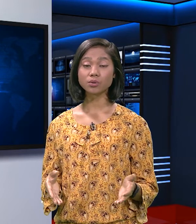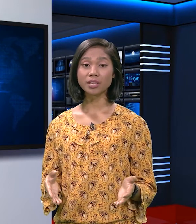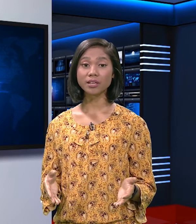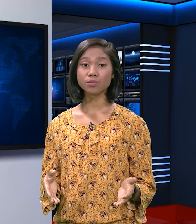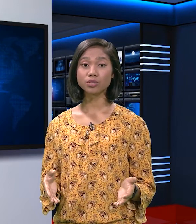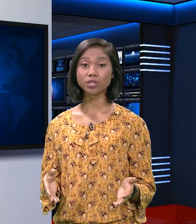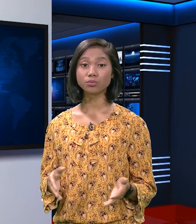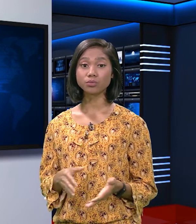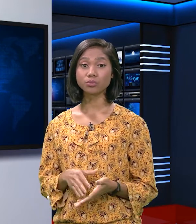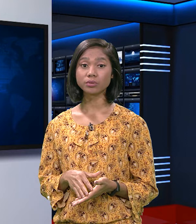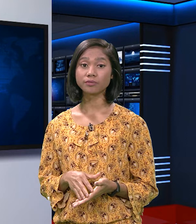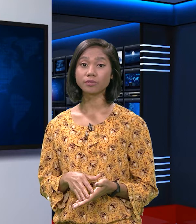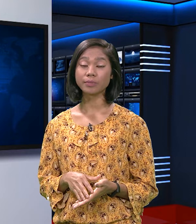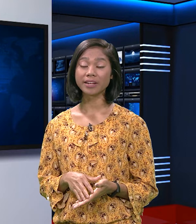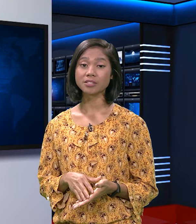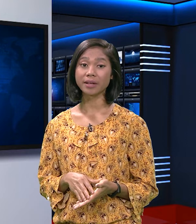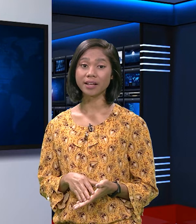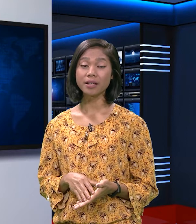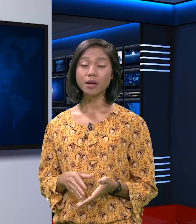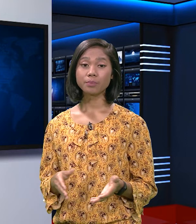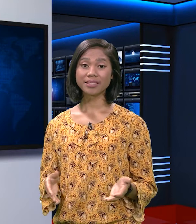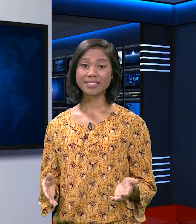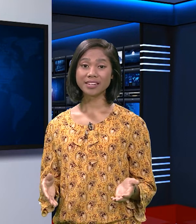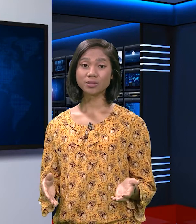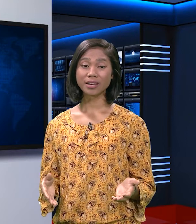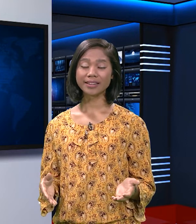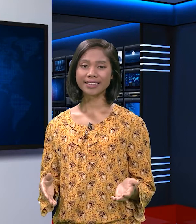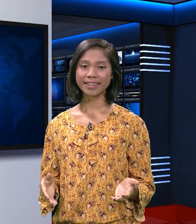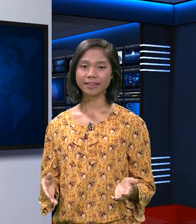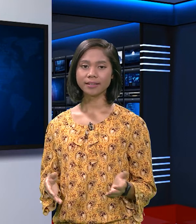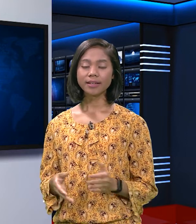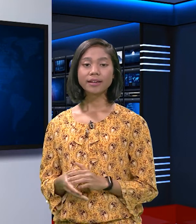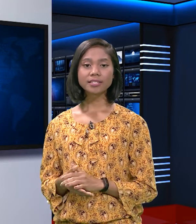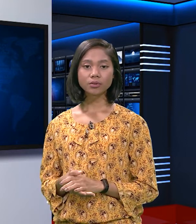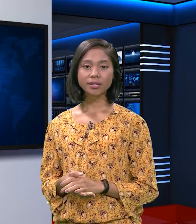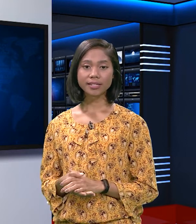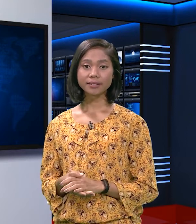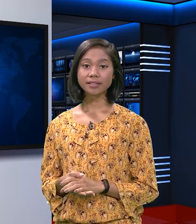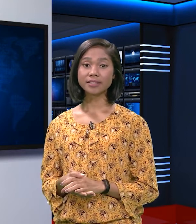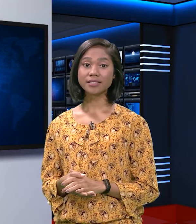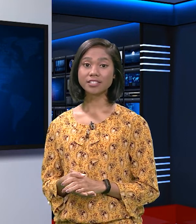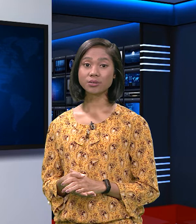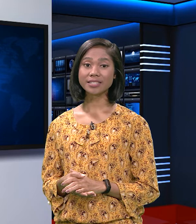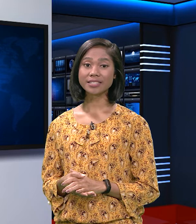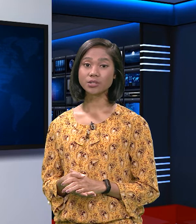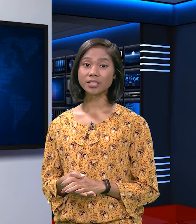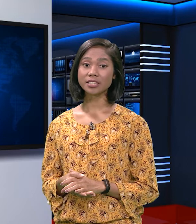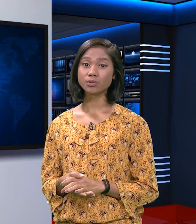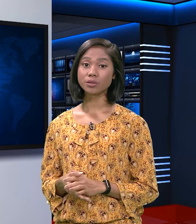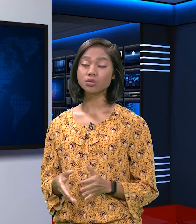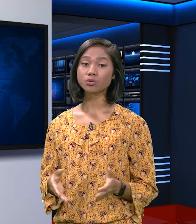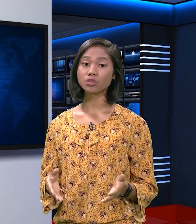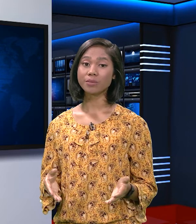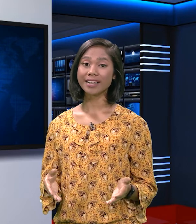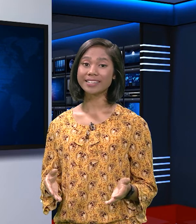Viçosa em busca do mundo de Flor Bela Espanca, petisa natural da terra. Nesta localidade existe o desejo antigo